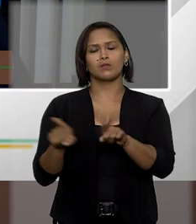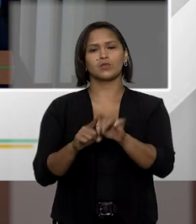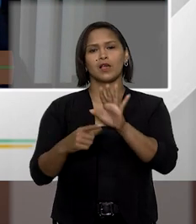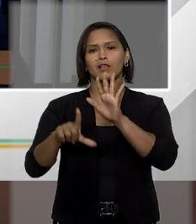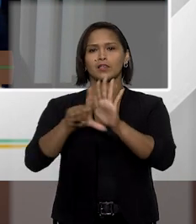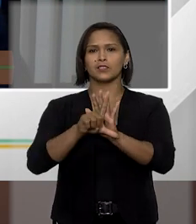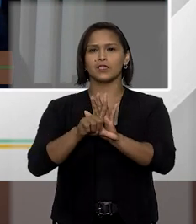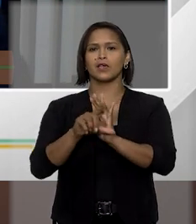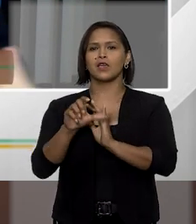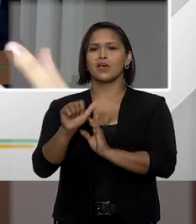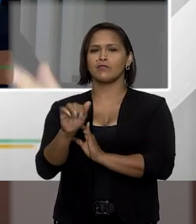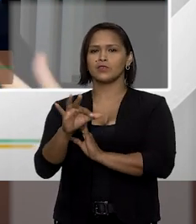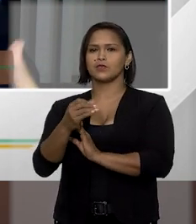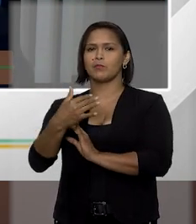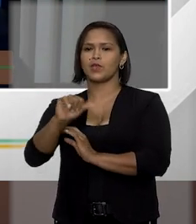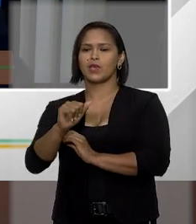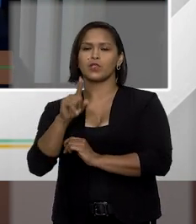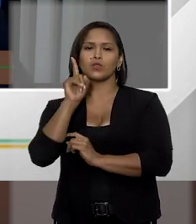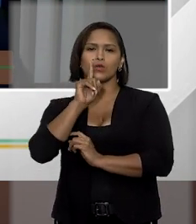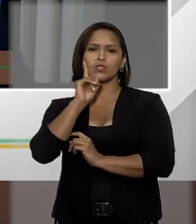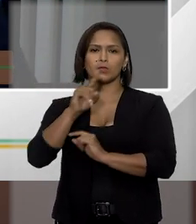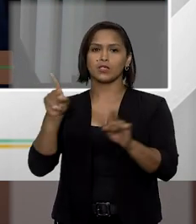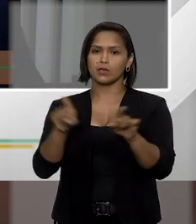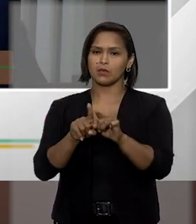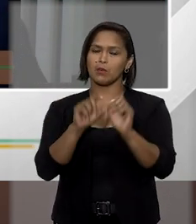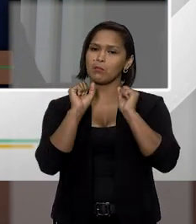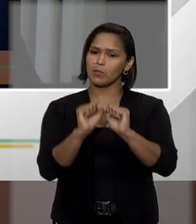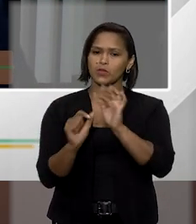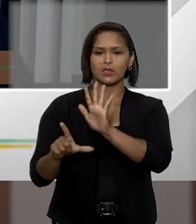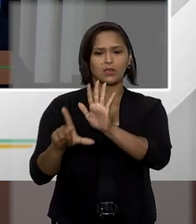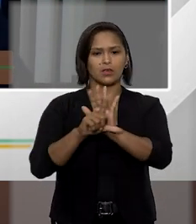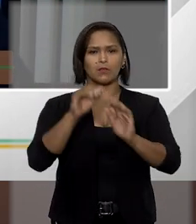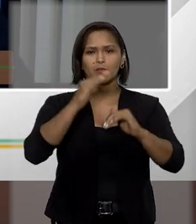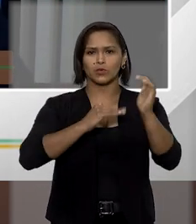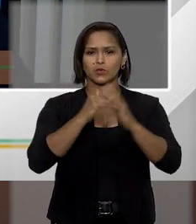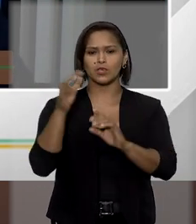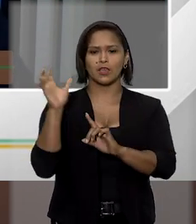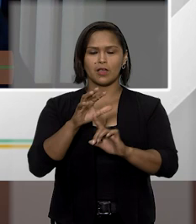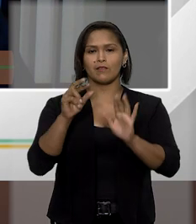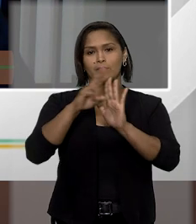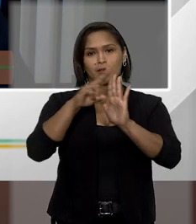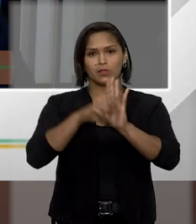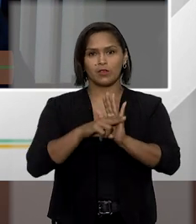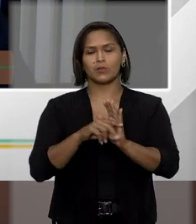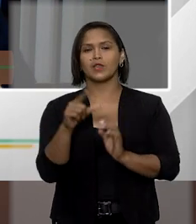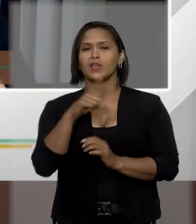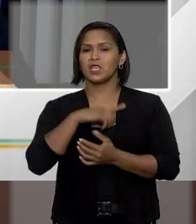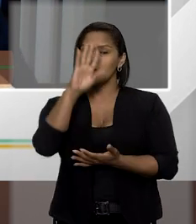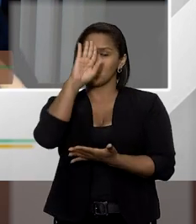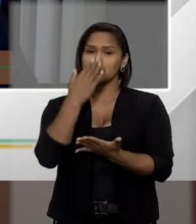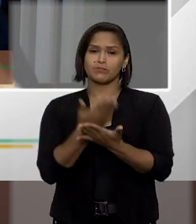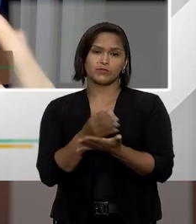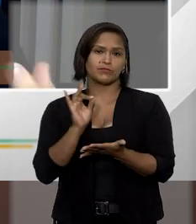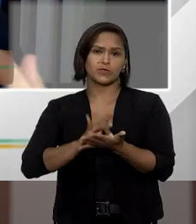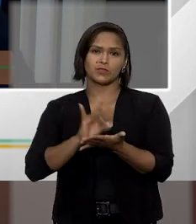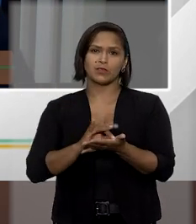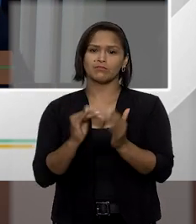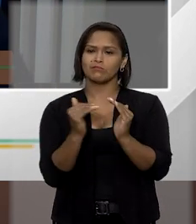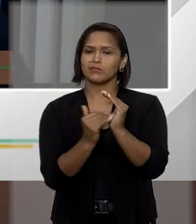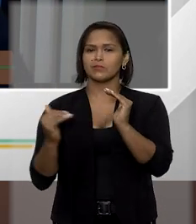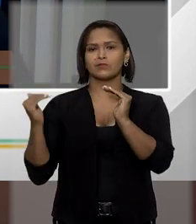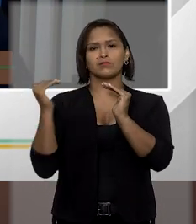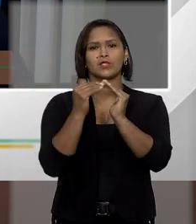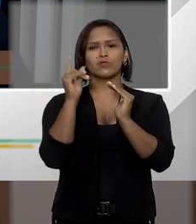a legislação do FCPA inteiro norte-americano para eventualmente produzir efeitos normativos. E eu tenho certeza de que nós não chegaríamos